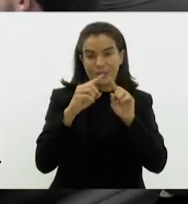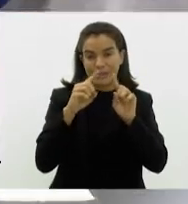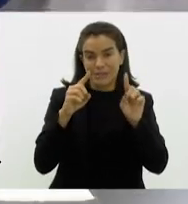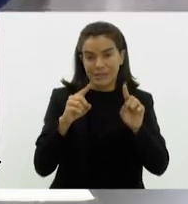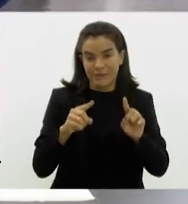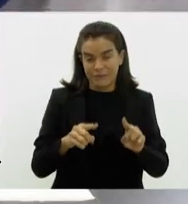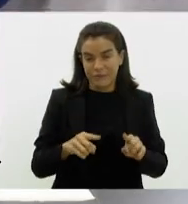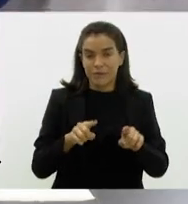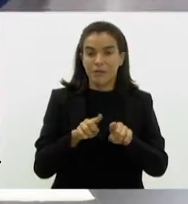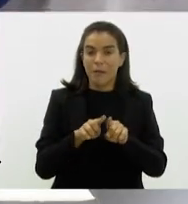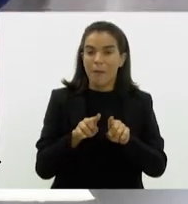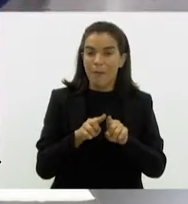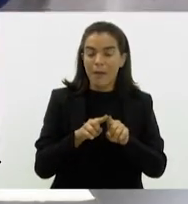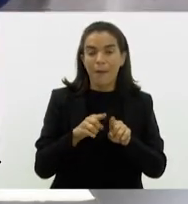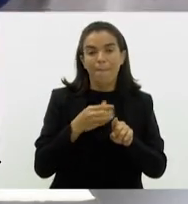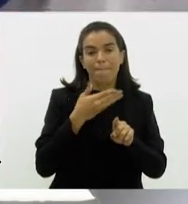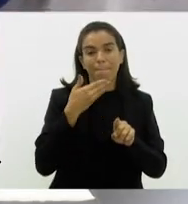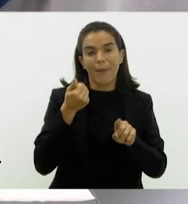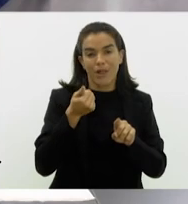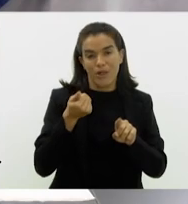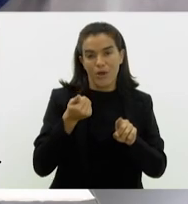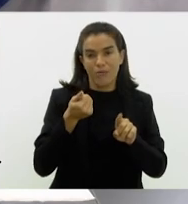captação para o Rio Previdência.